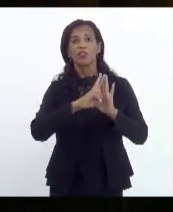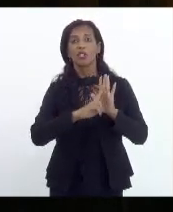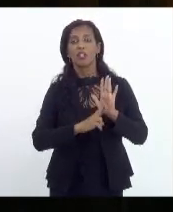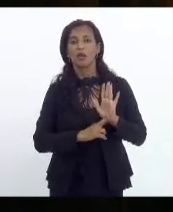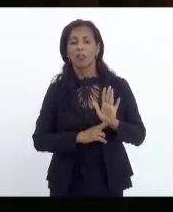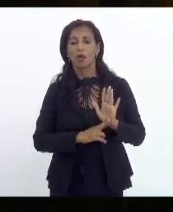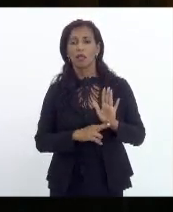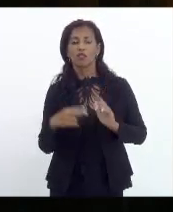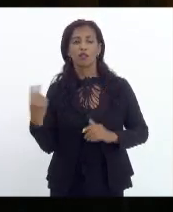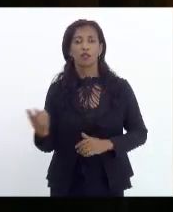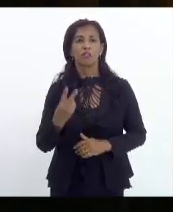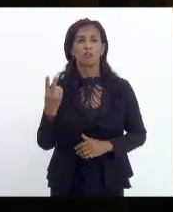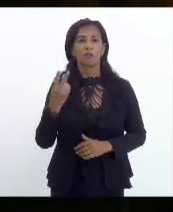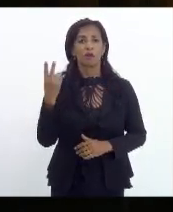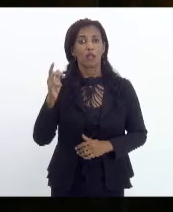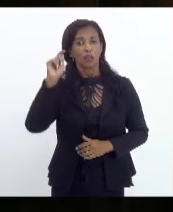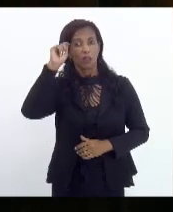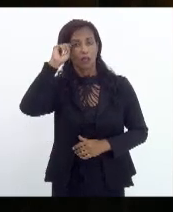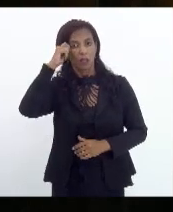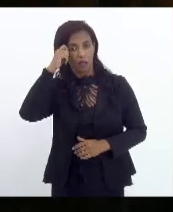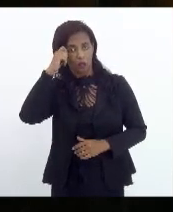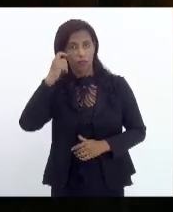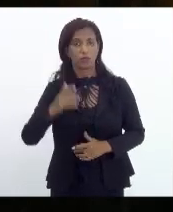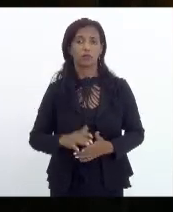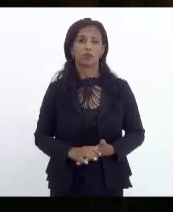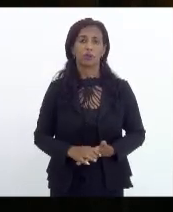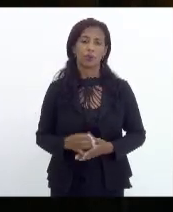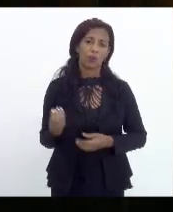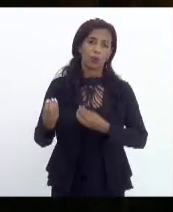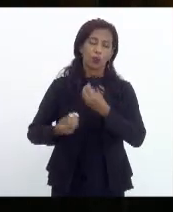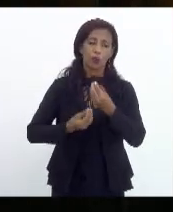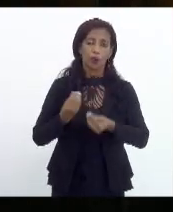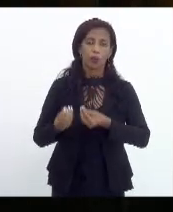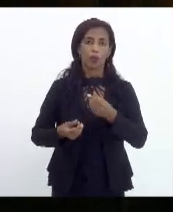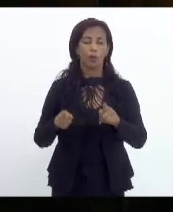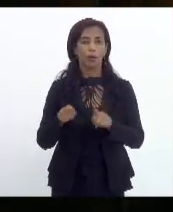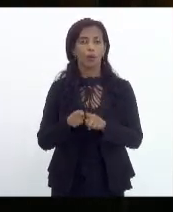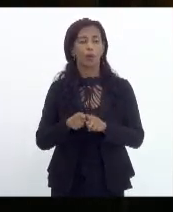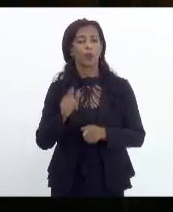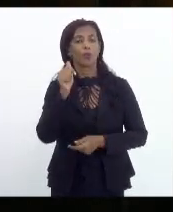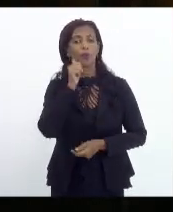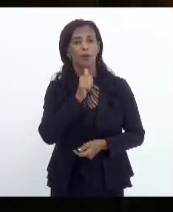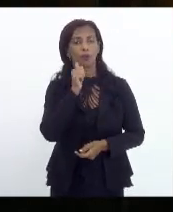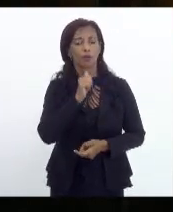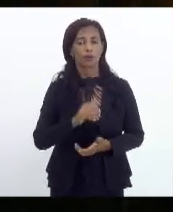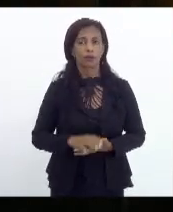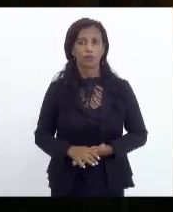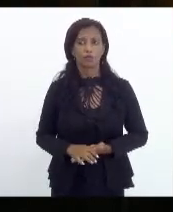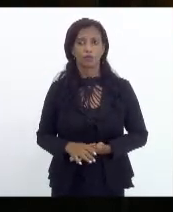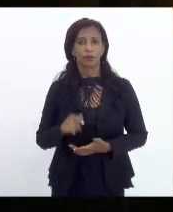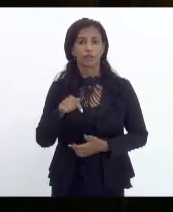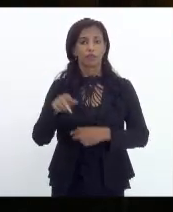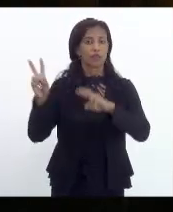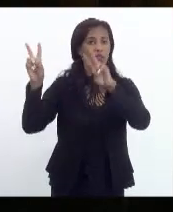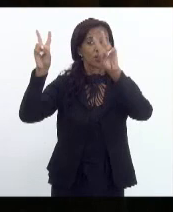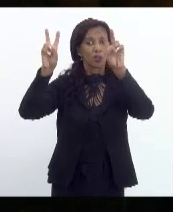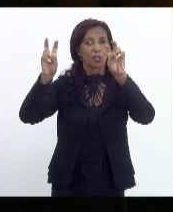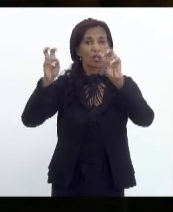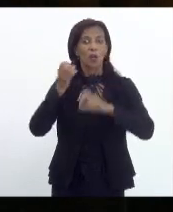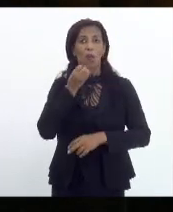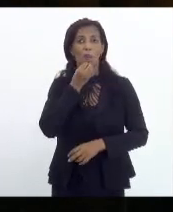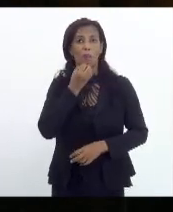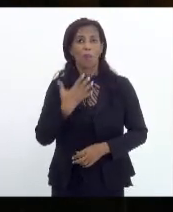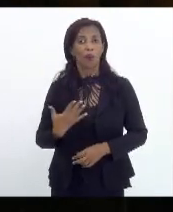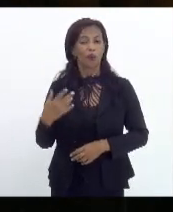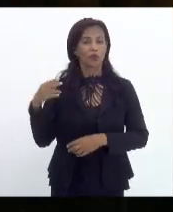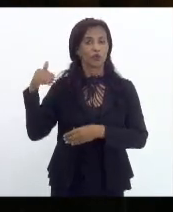que valoriza tanto os negros não é como mulheres e aqui o título diz bons de